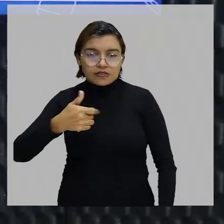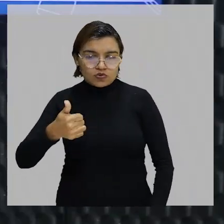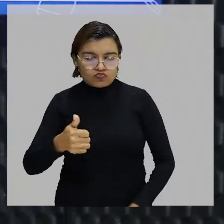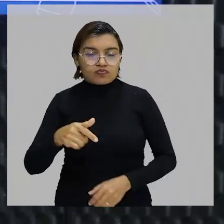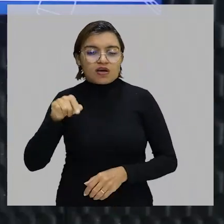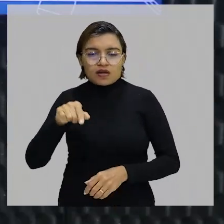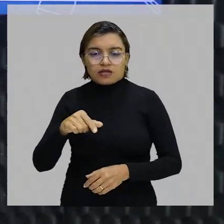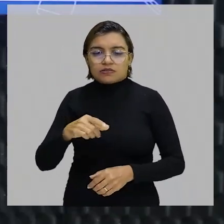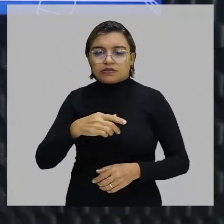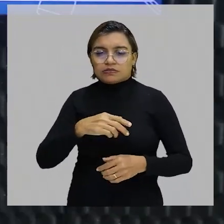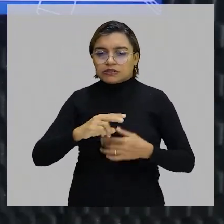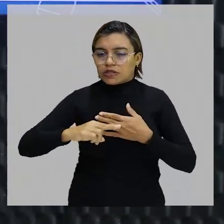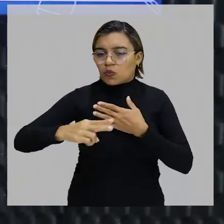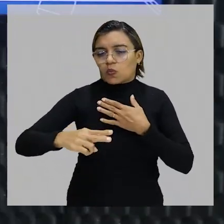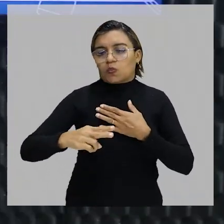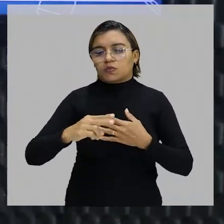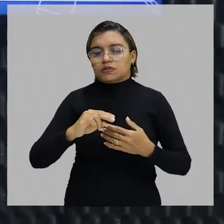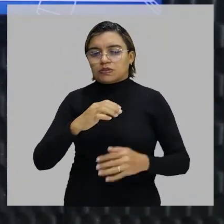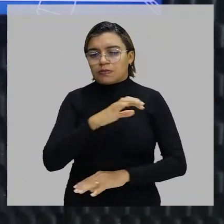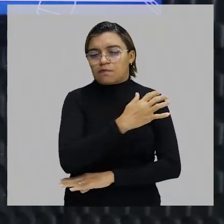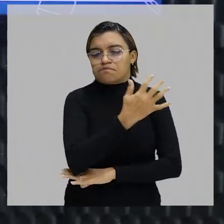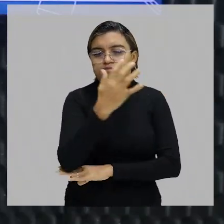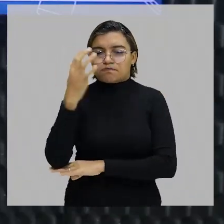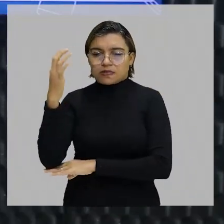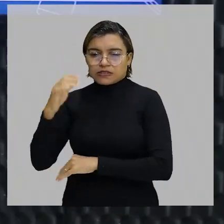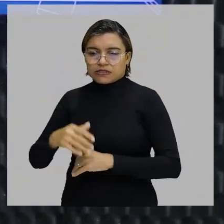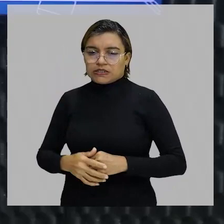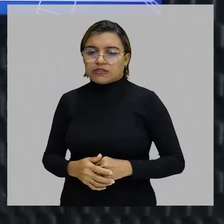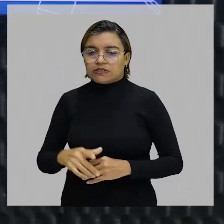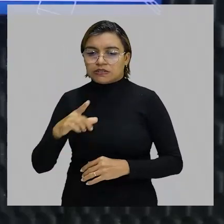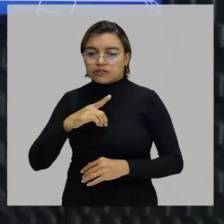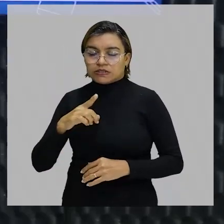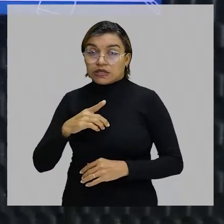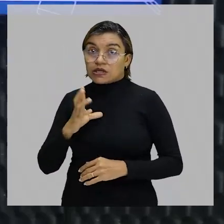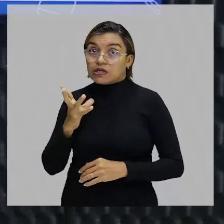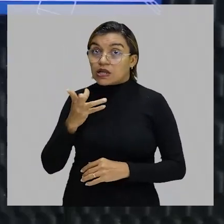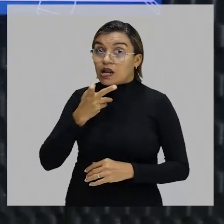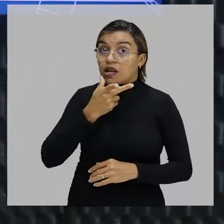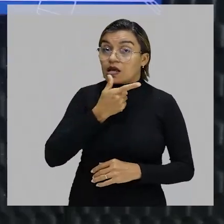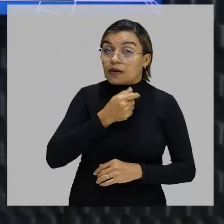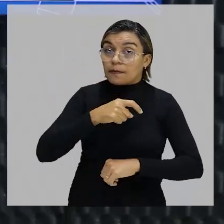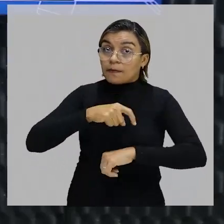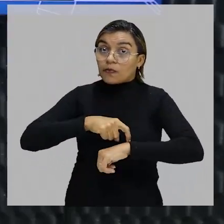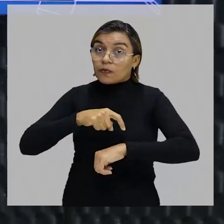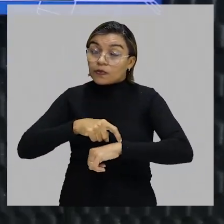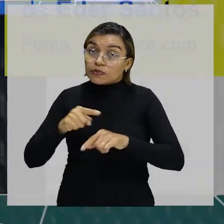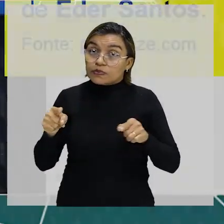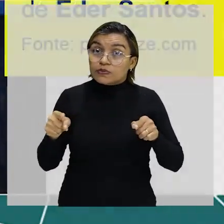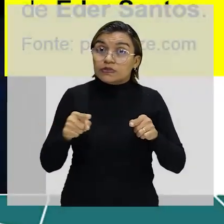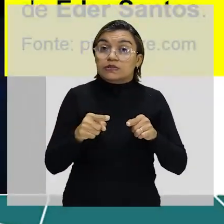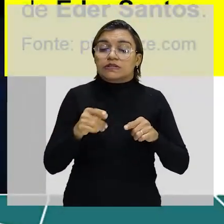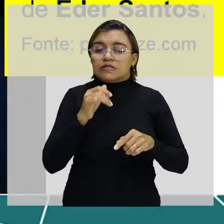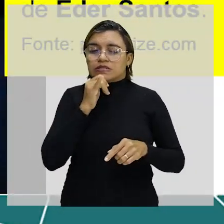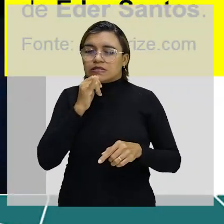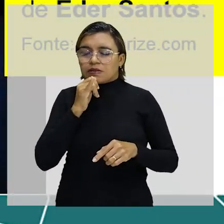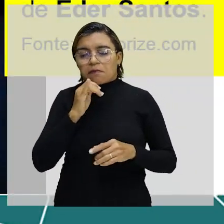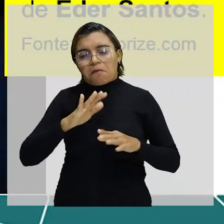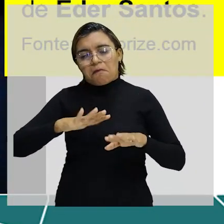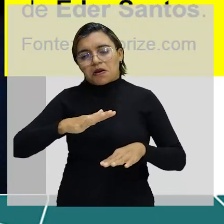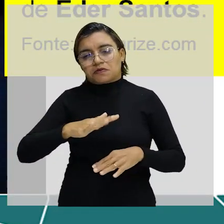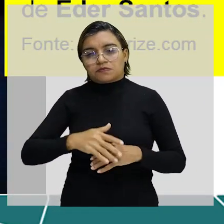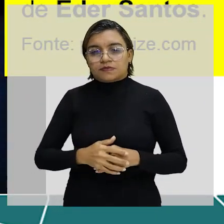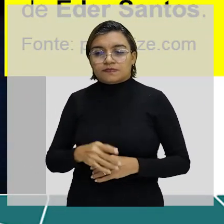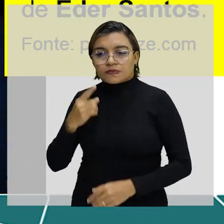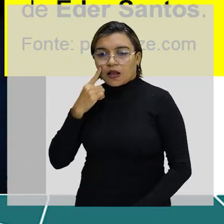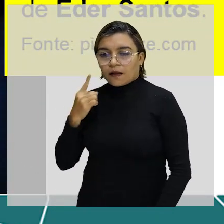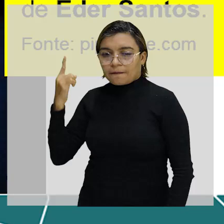chinesa, a questão do tempo, de você analisar o teu ritmo que começa a diminuir, seria algo mais ou menos desse tipo. Né? Esse é o Éder